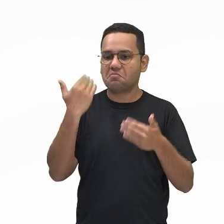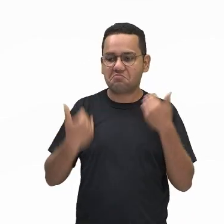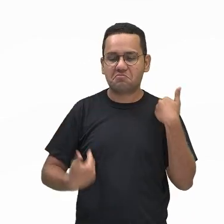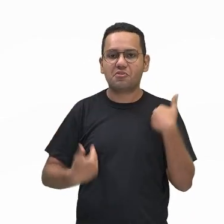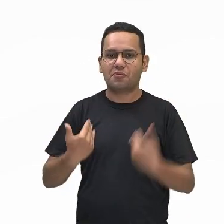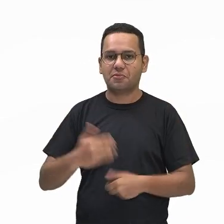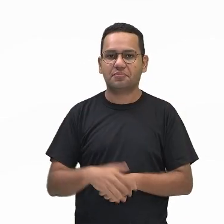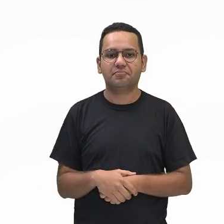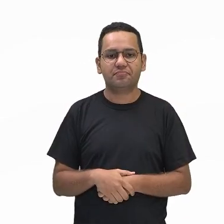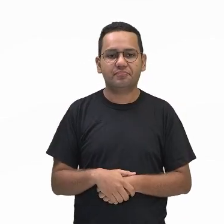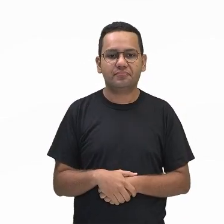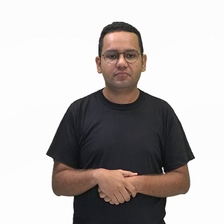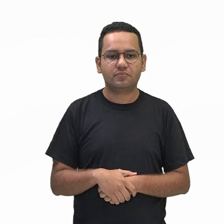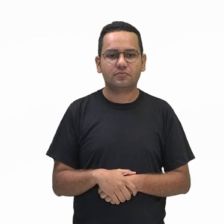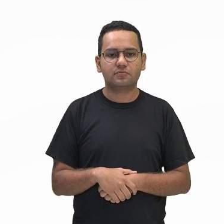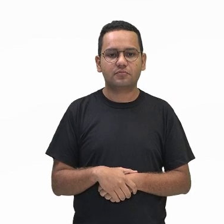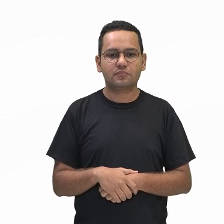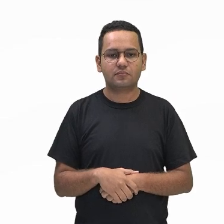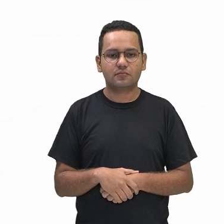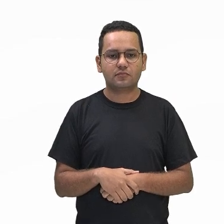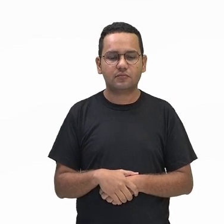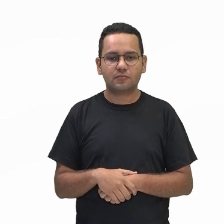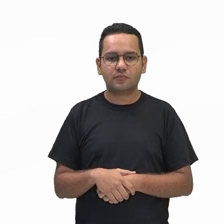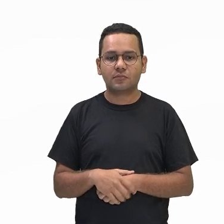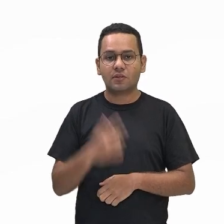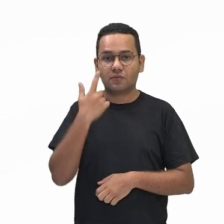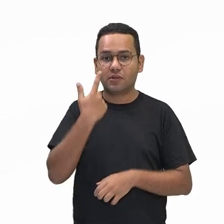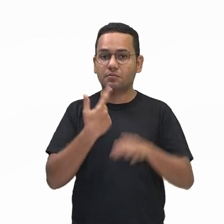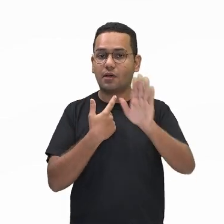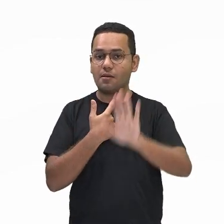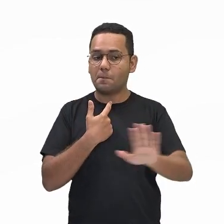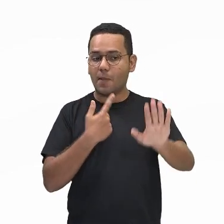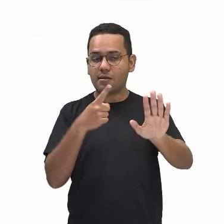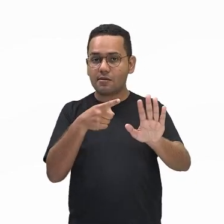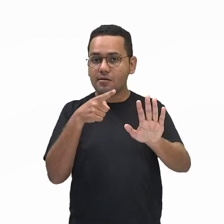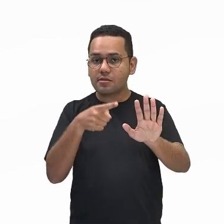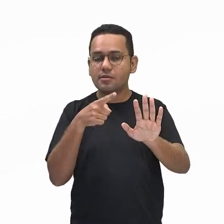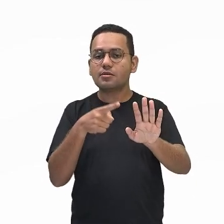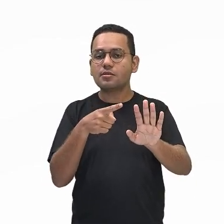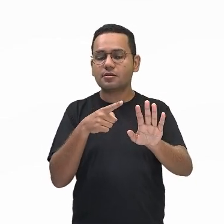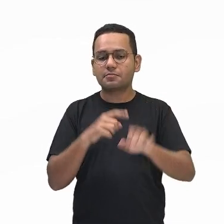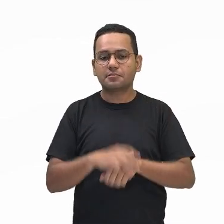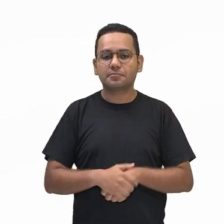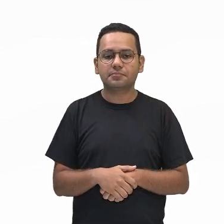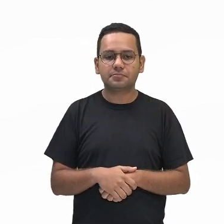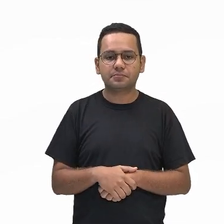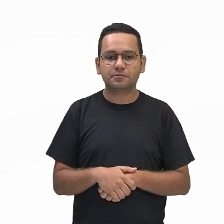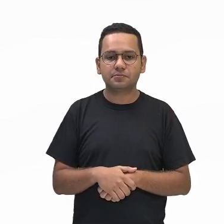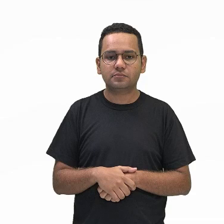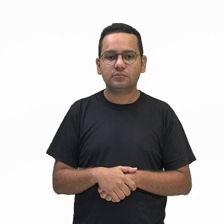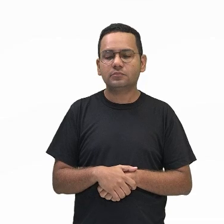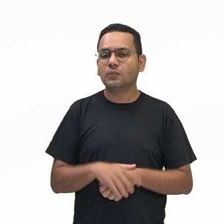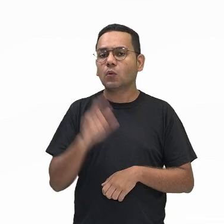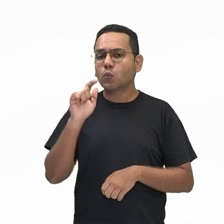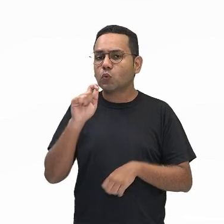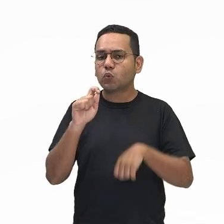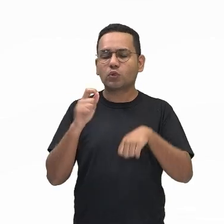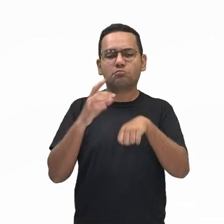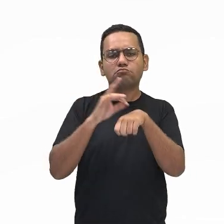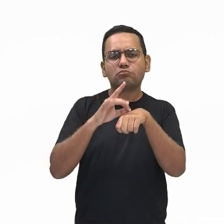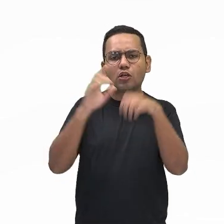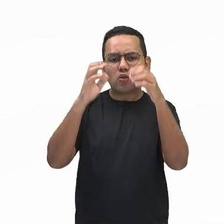aí, olha, por exemplo, alguns genes dominantes, exemplos, tá? Nós temos aí o cabelo escuro, os